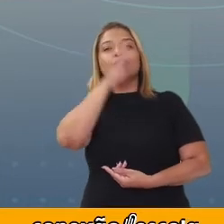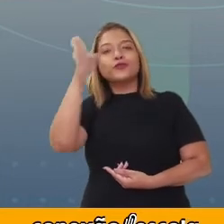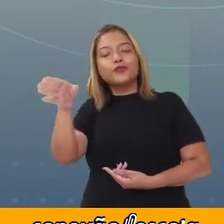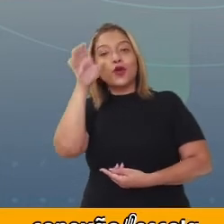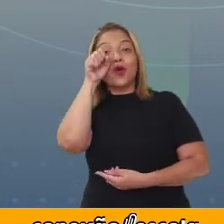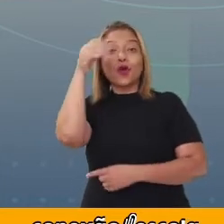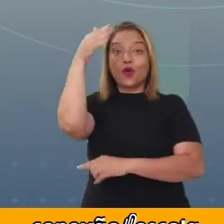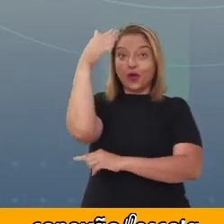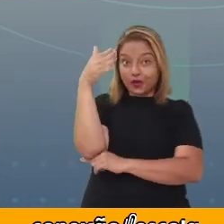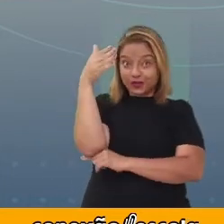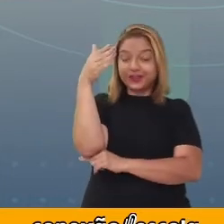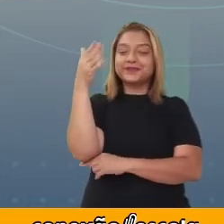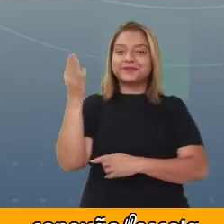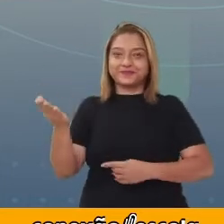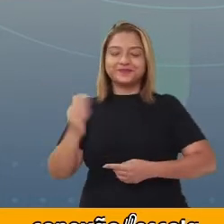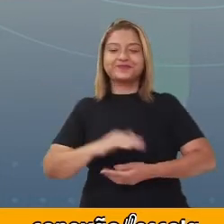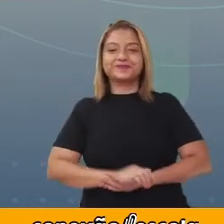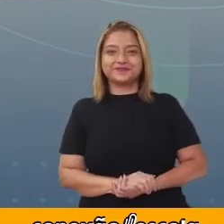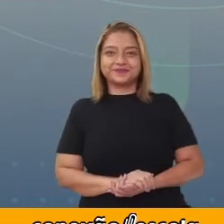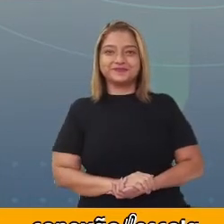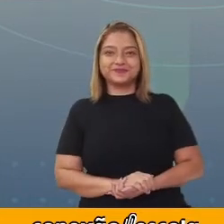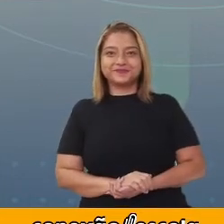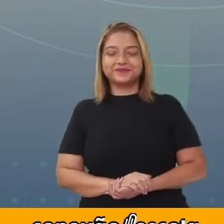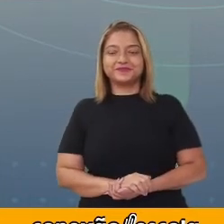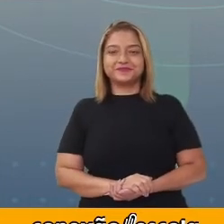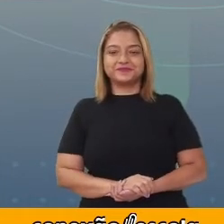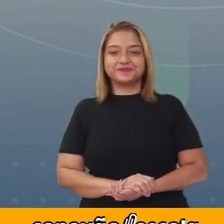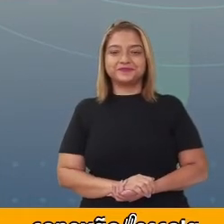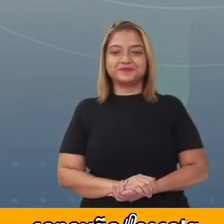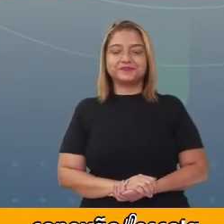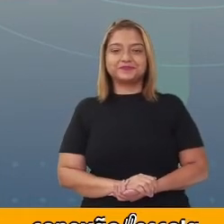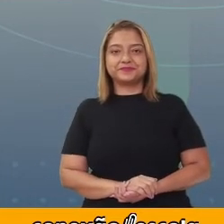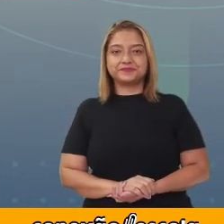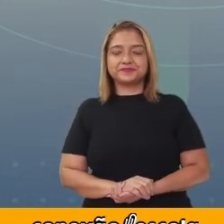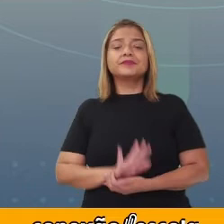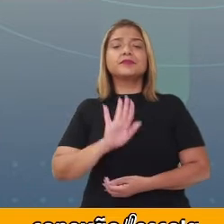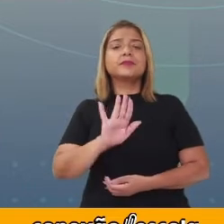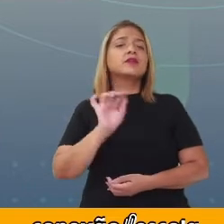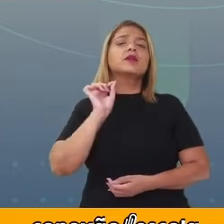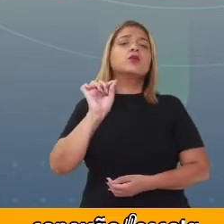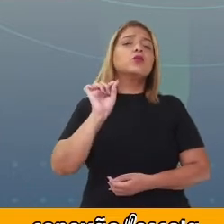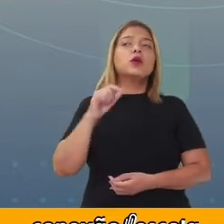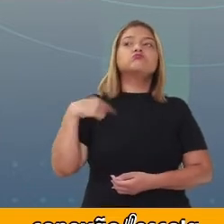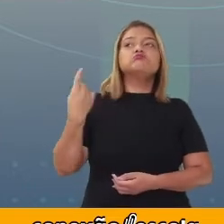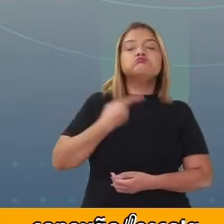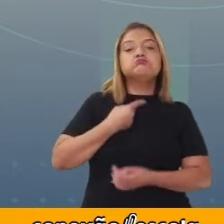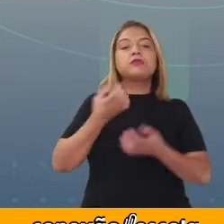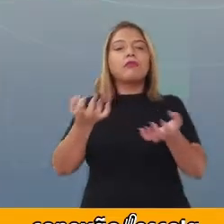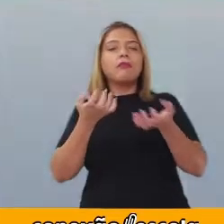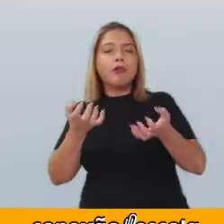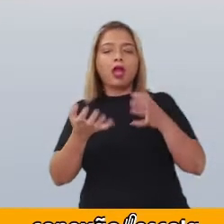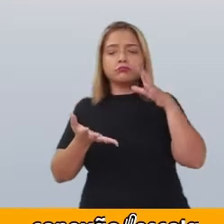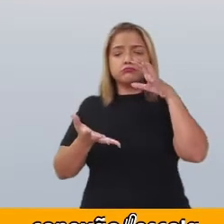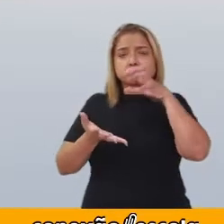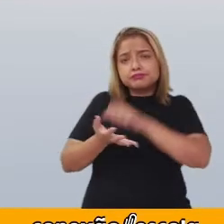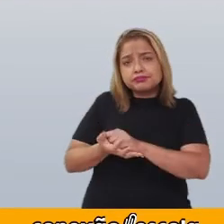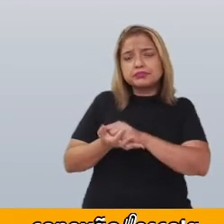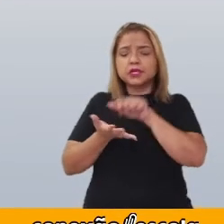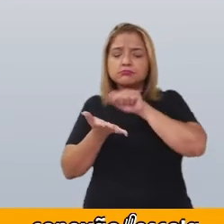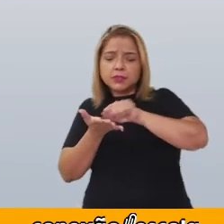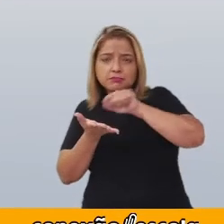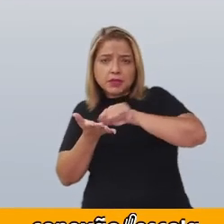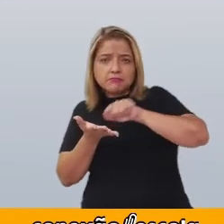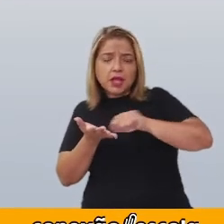do Hotel Hospedar. Bom, e quando queremos registrar